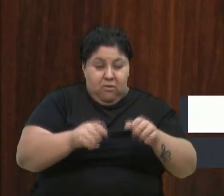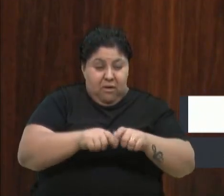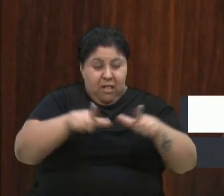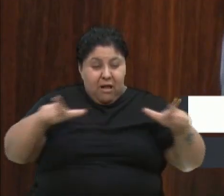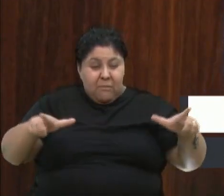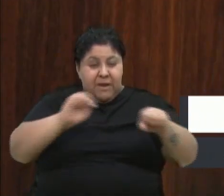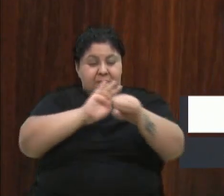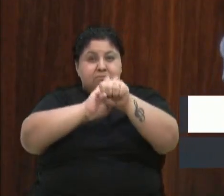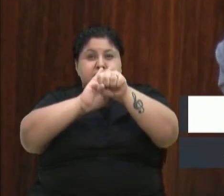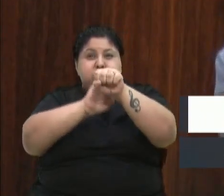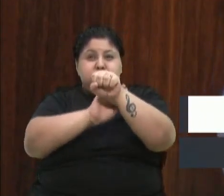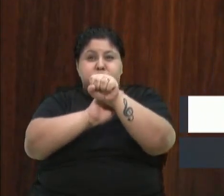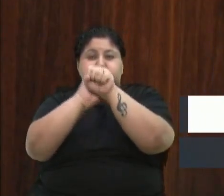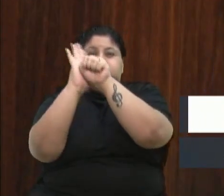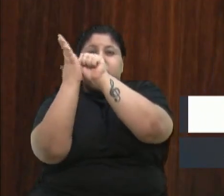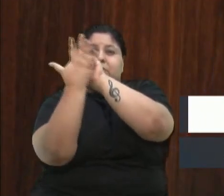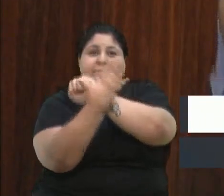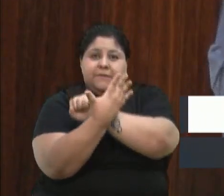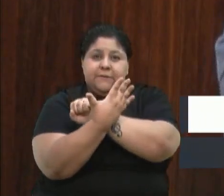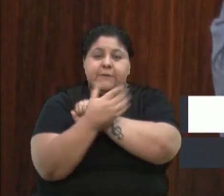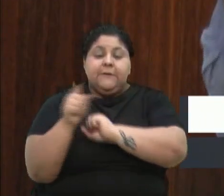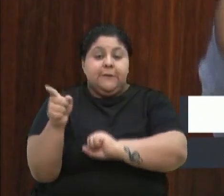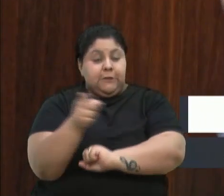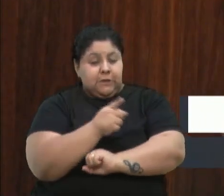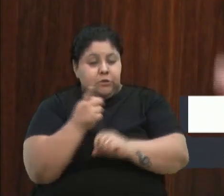para o poder público, privado e para as pessoas.